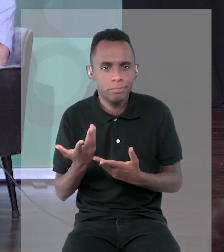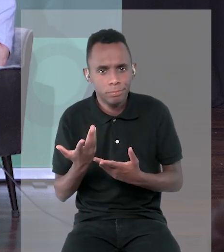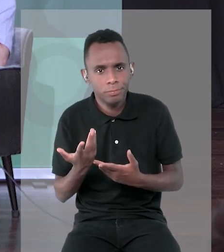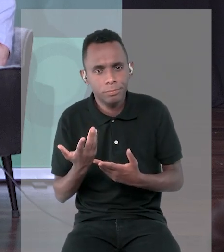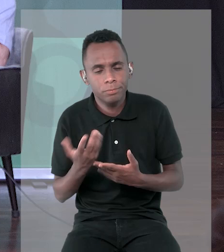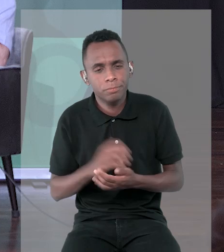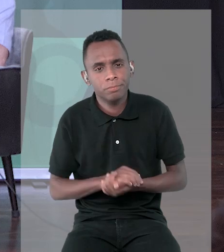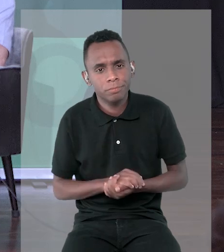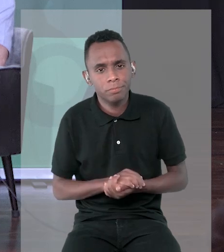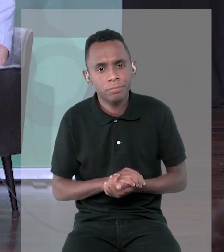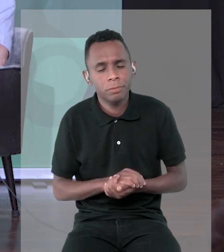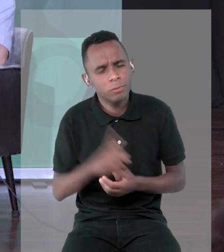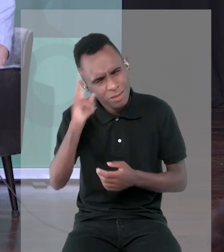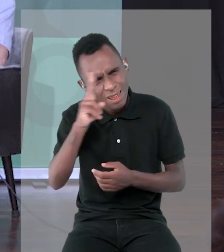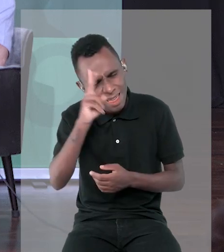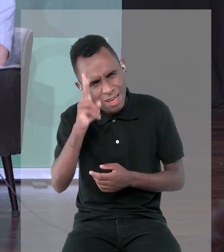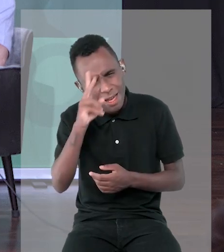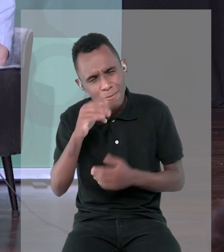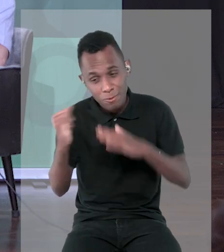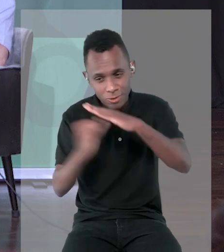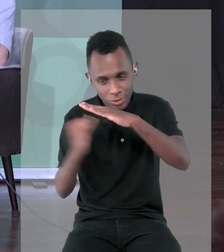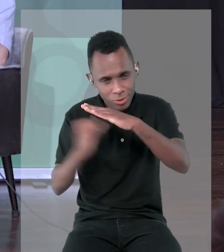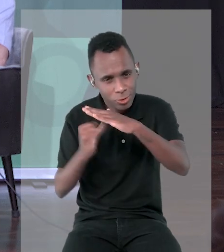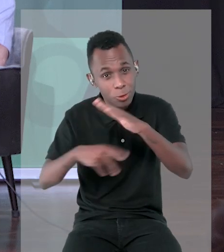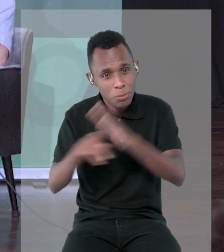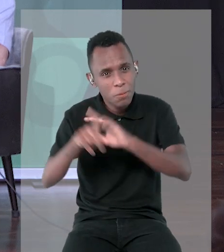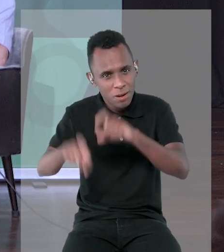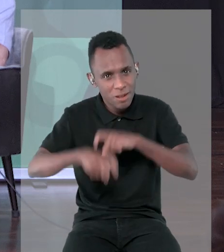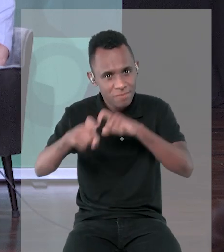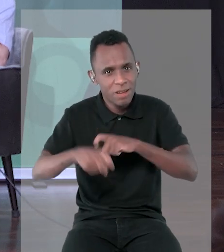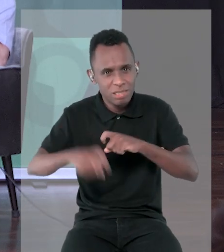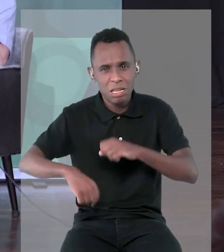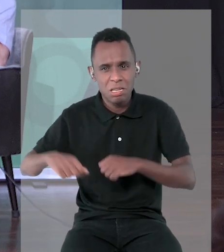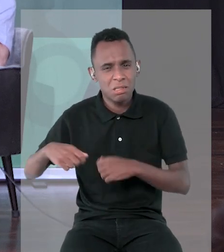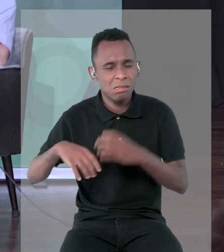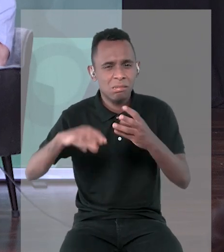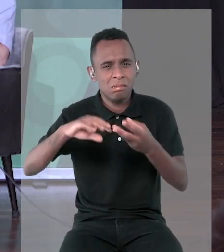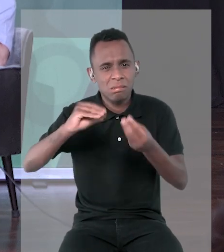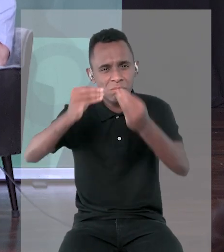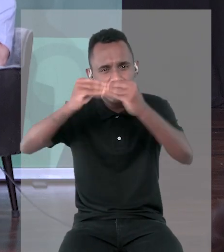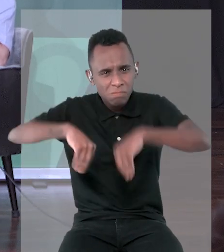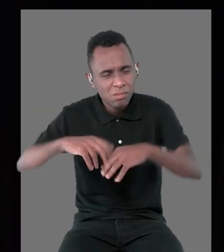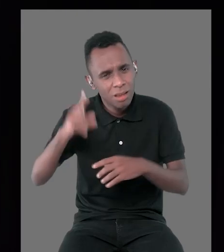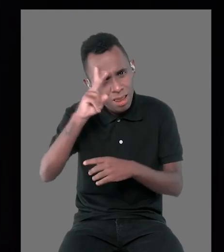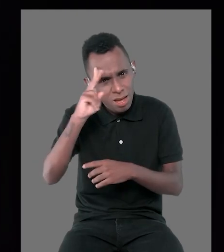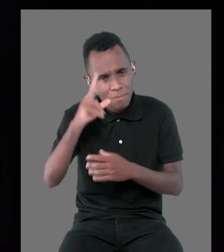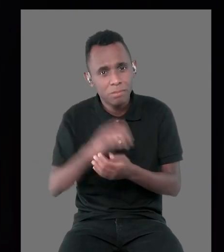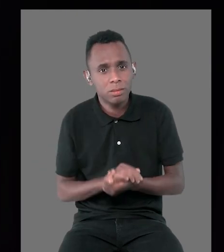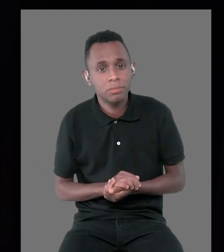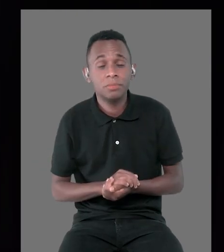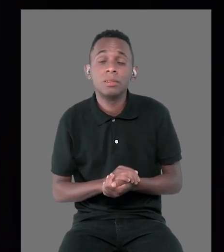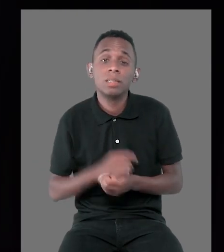exotismo, né, muito grande. Né? Mas você lembra daquele instituto da fazenda totalmente depredada, né? E aí, à medida que eu